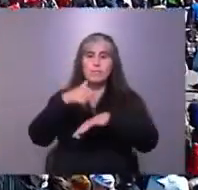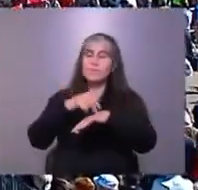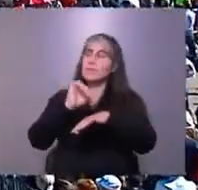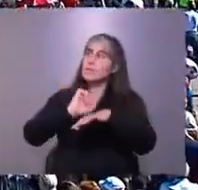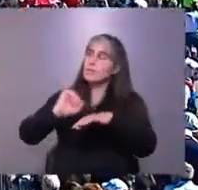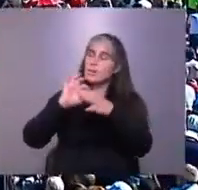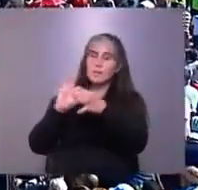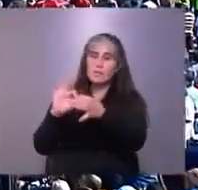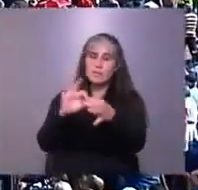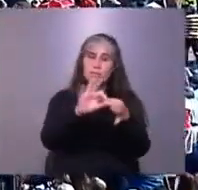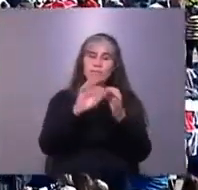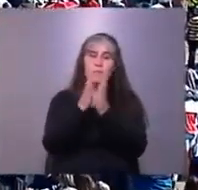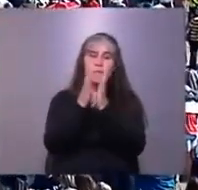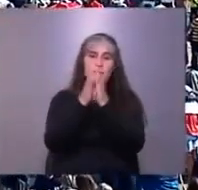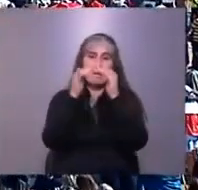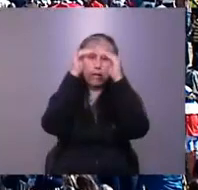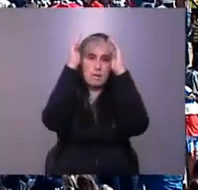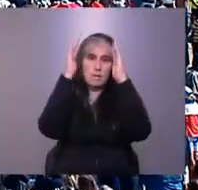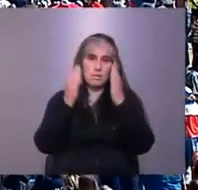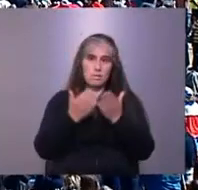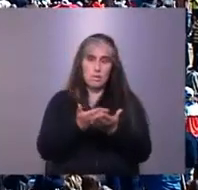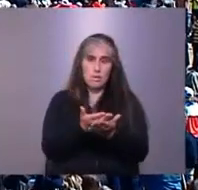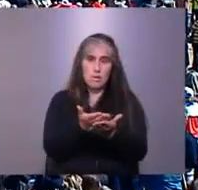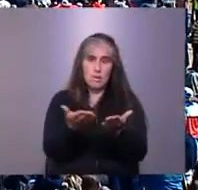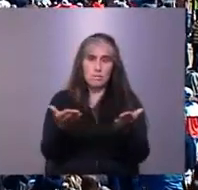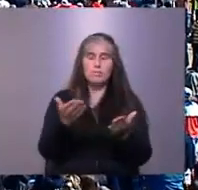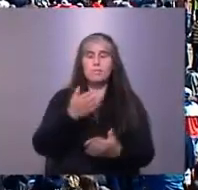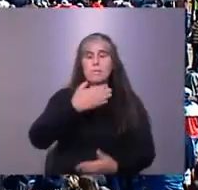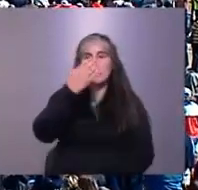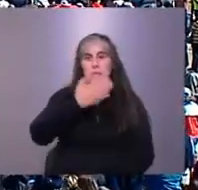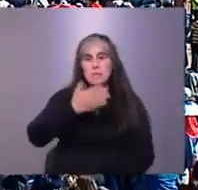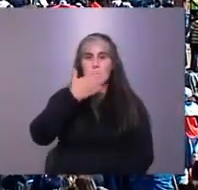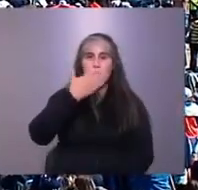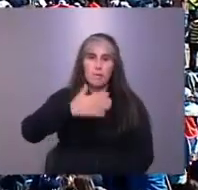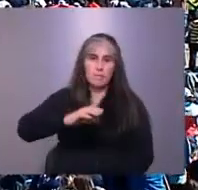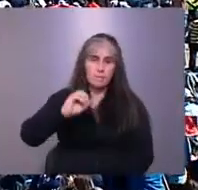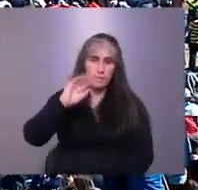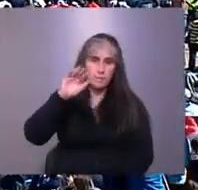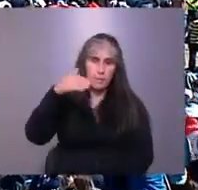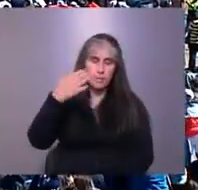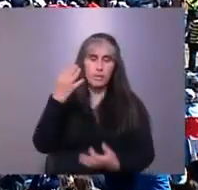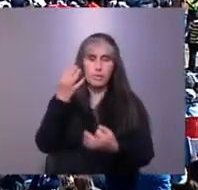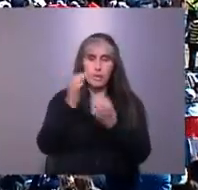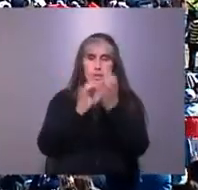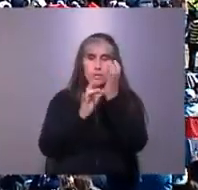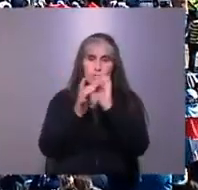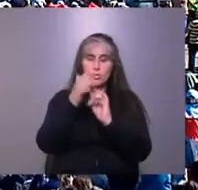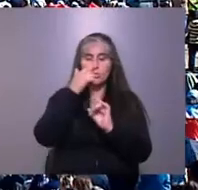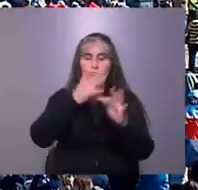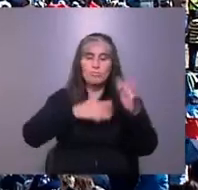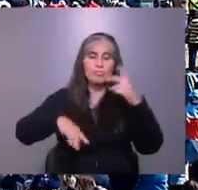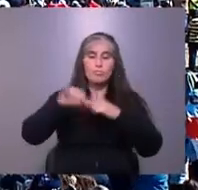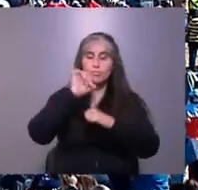comunhão com toda a Igreja, ao celebrarmos o primeiro dia da semana em que nosso Senhor Jesus Cristo ressuscitou dos